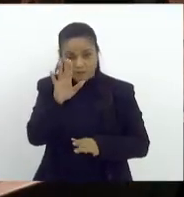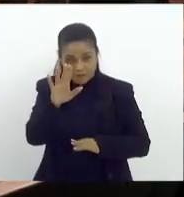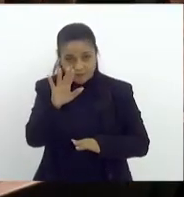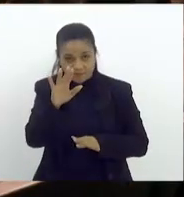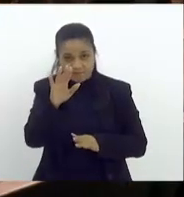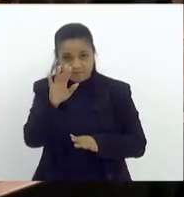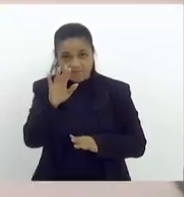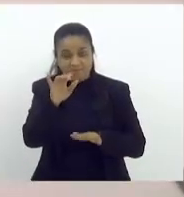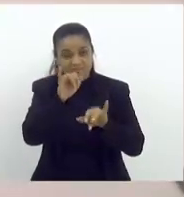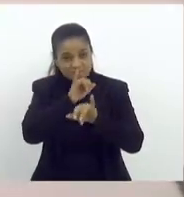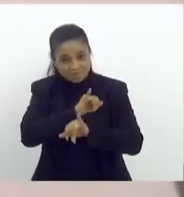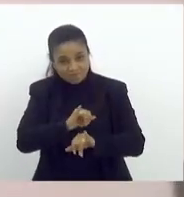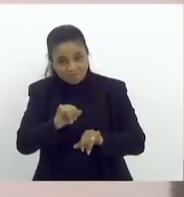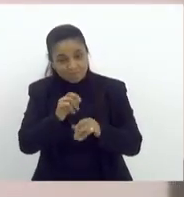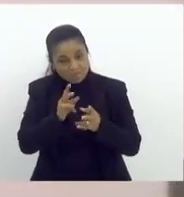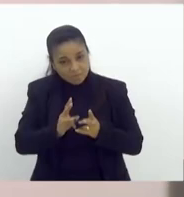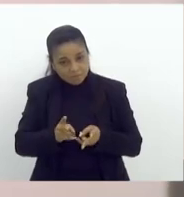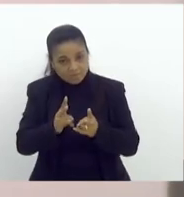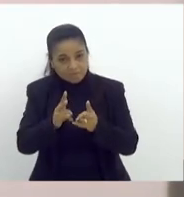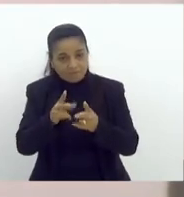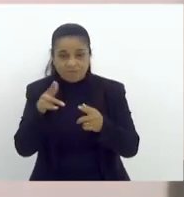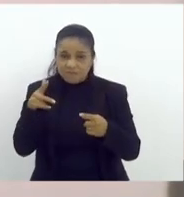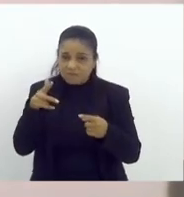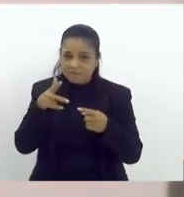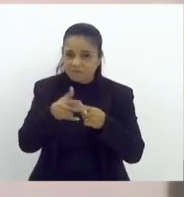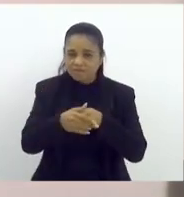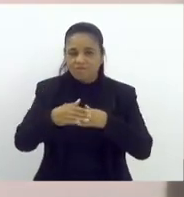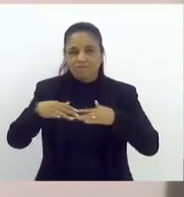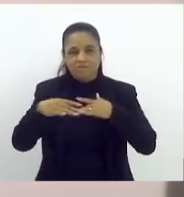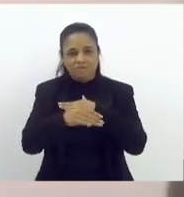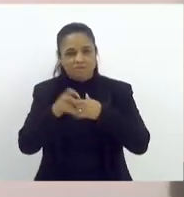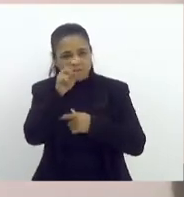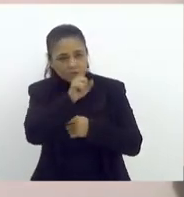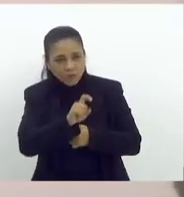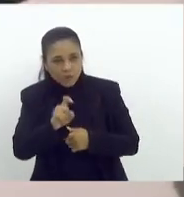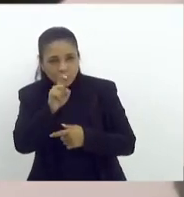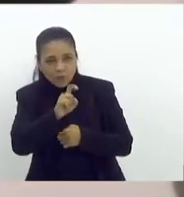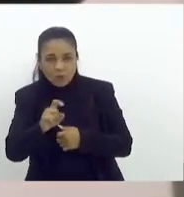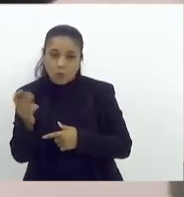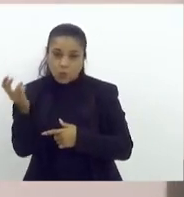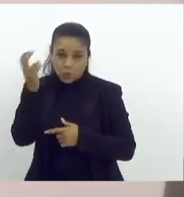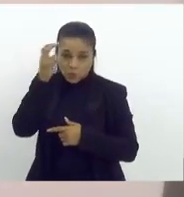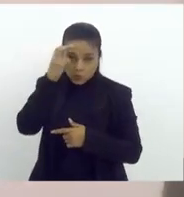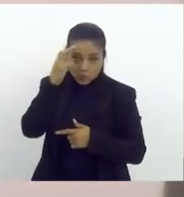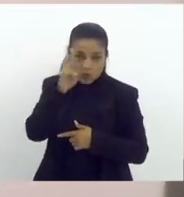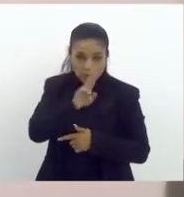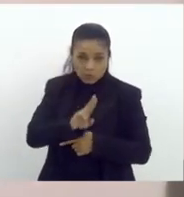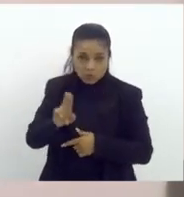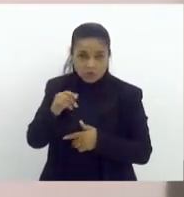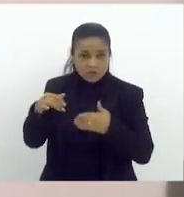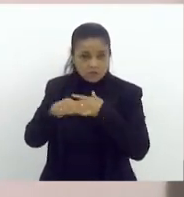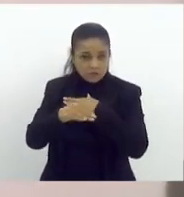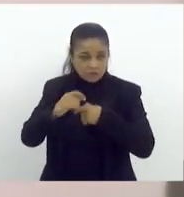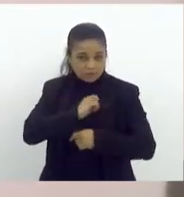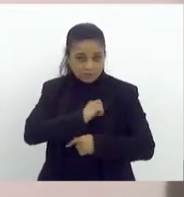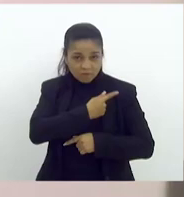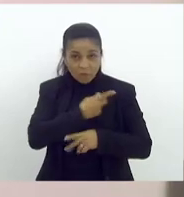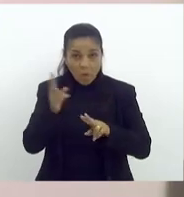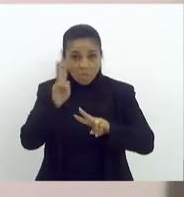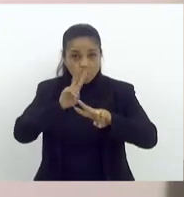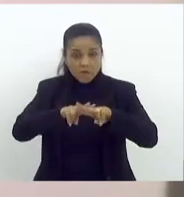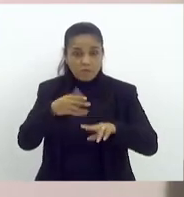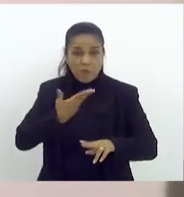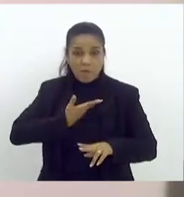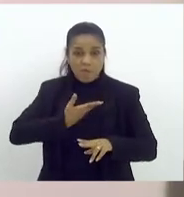ao mesmo tempo que estão fazendo aí várias intervenções na cidade de grafite usando a nossa cultura lá em São Gonçalo teve uma amiga que foi presa